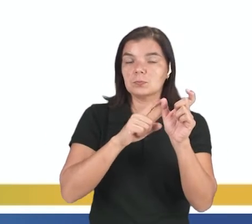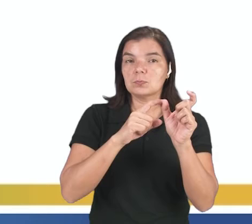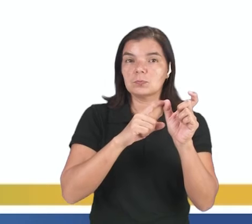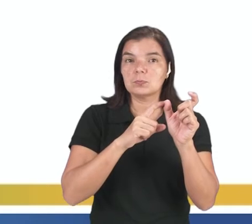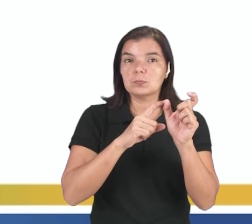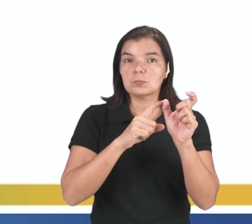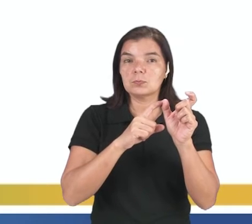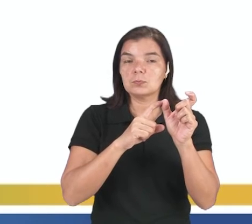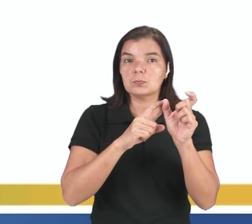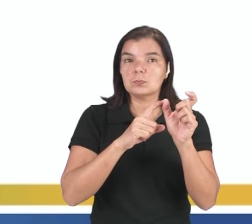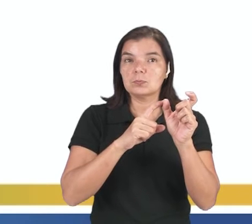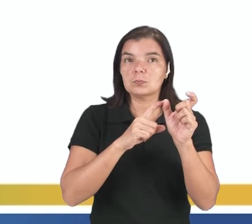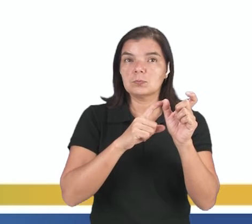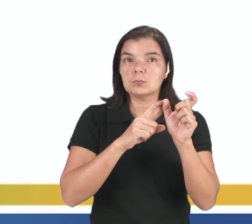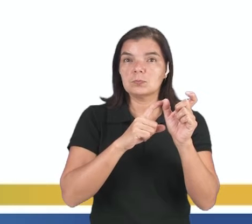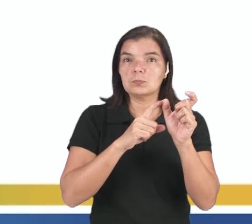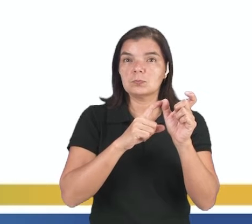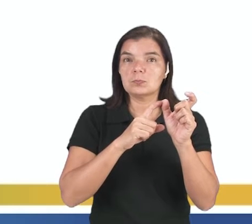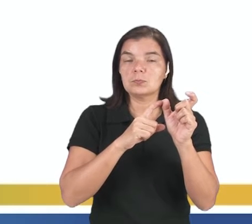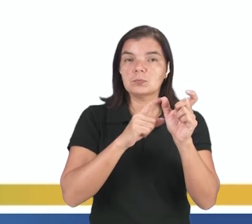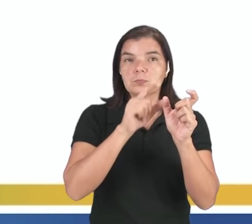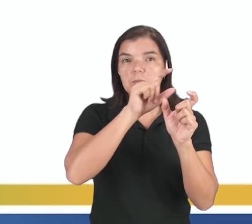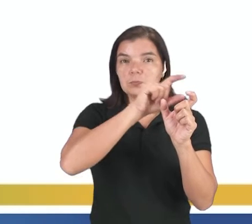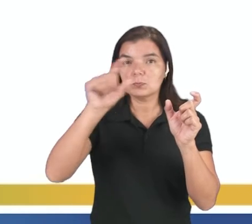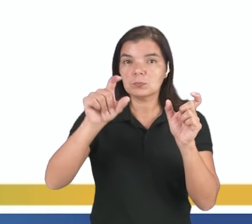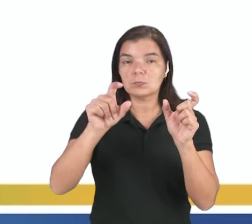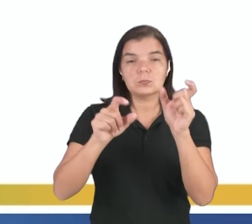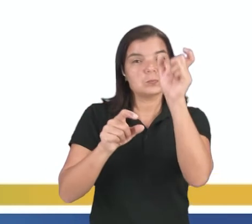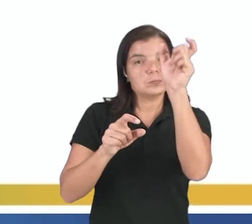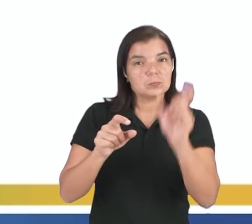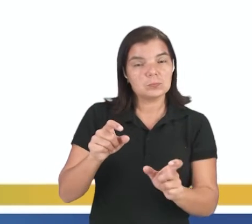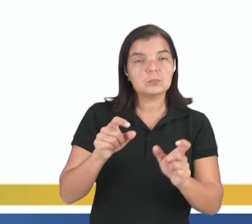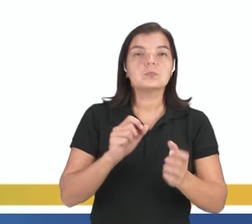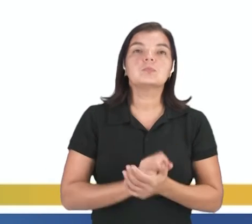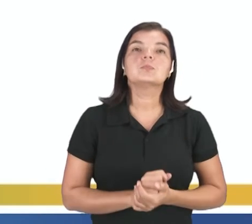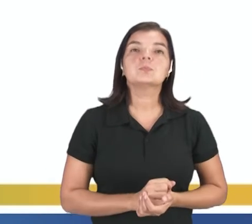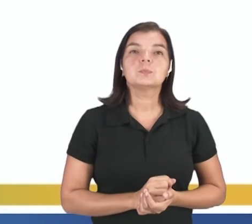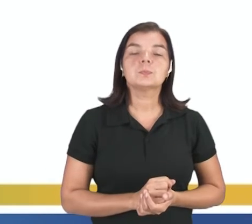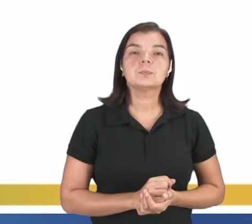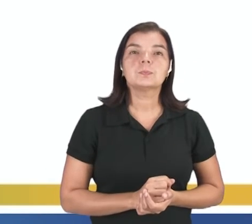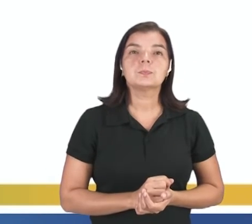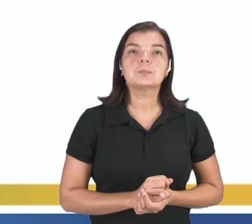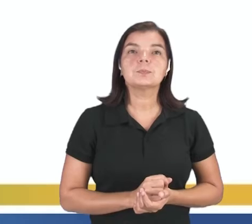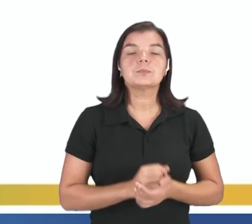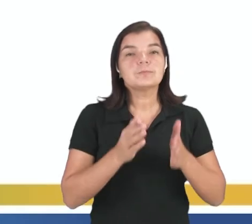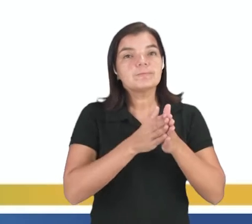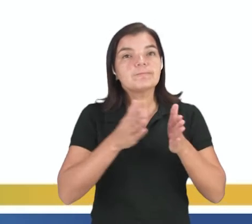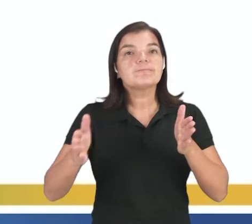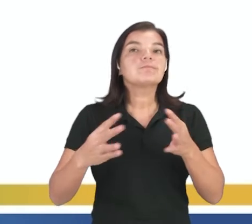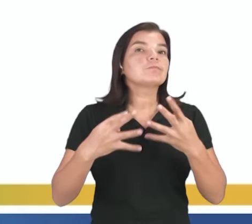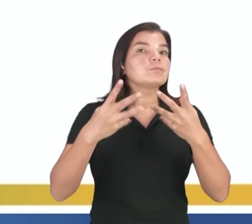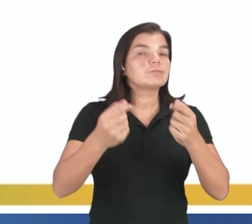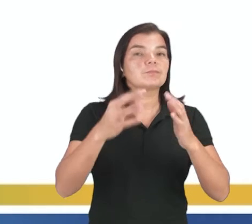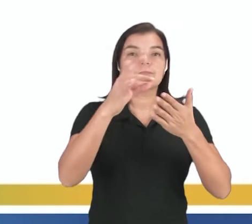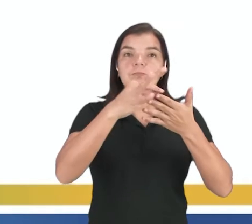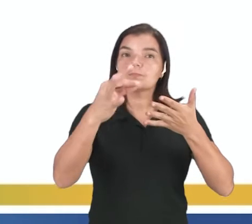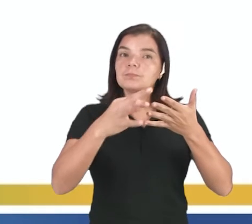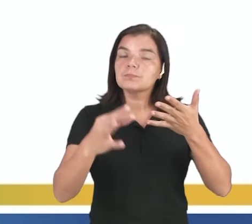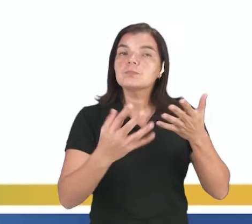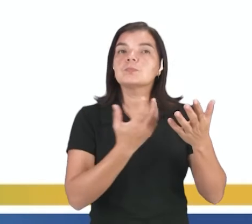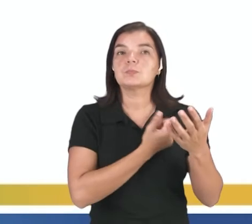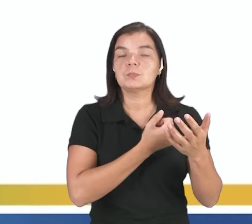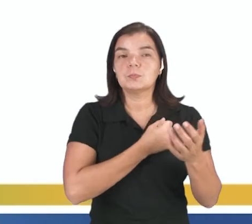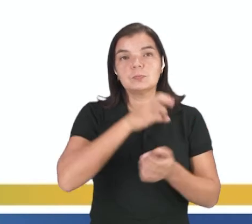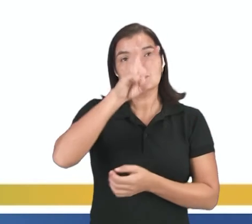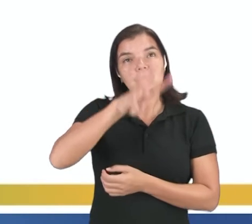linha, primeira coluna. E aí nós vamos prosseguir de igual modo para todos os elementos